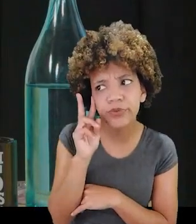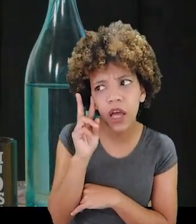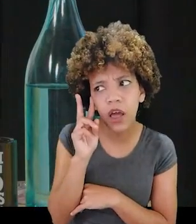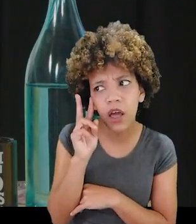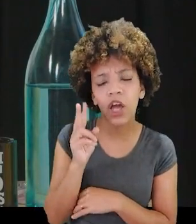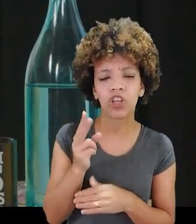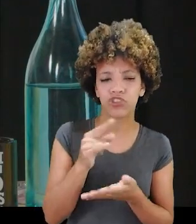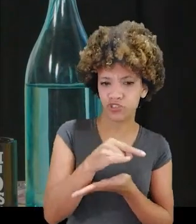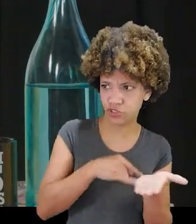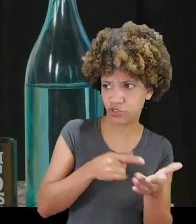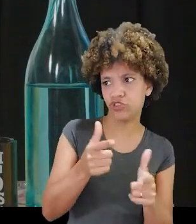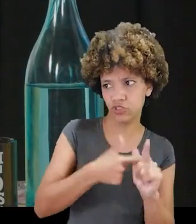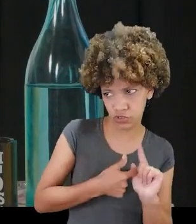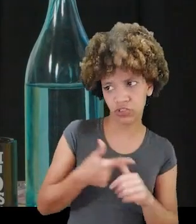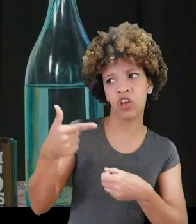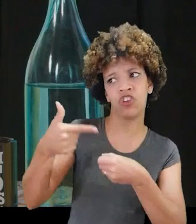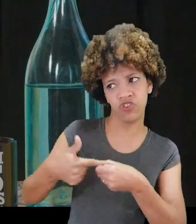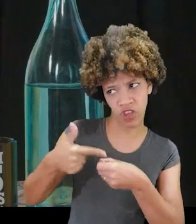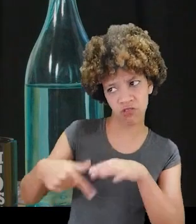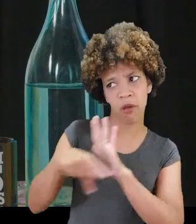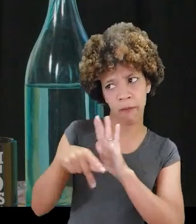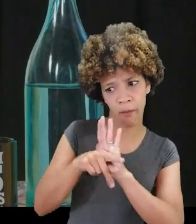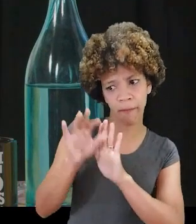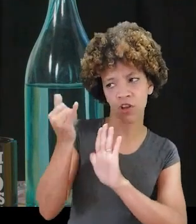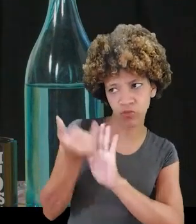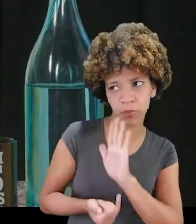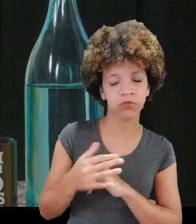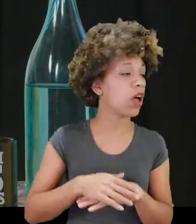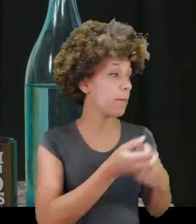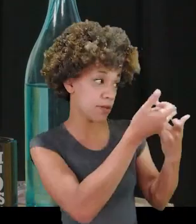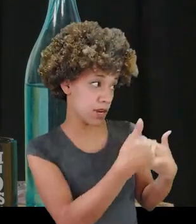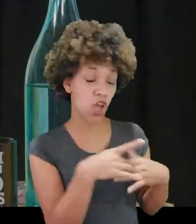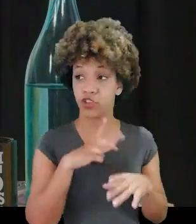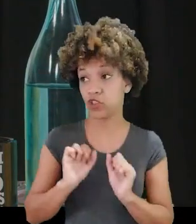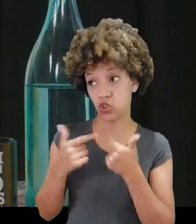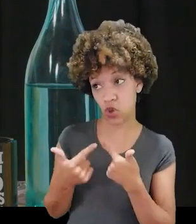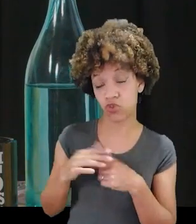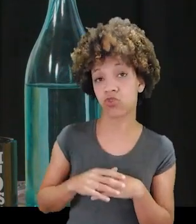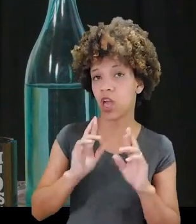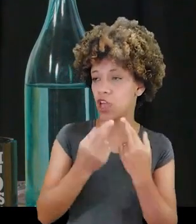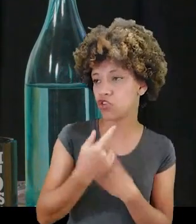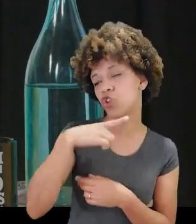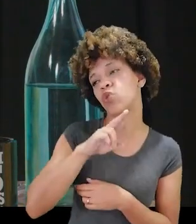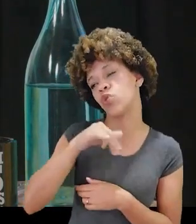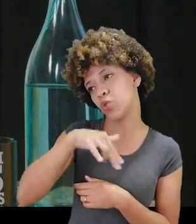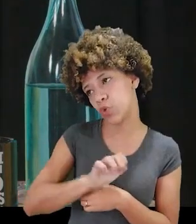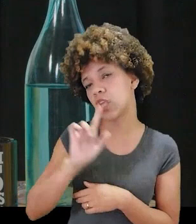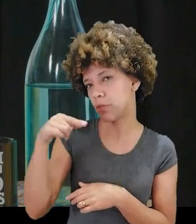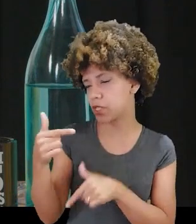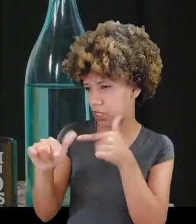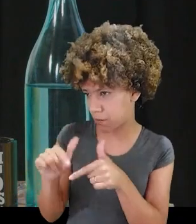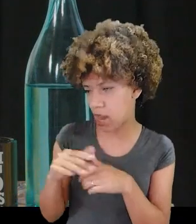pegar segunda-feira de conta para pagar de um posto de gasolina sorte que eu trabalho aqui na